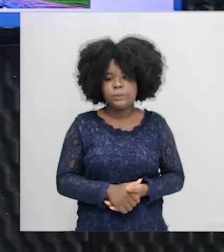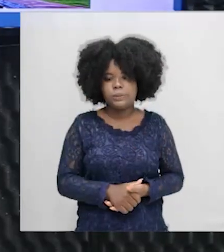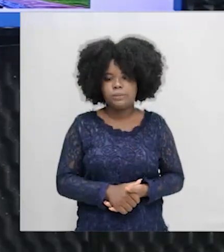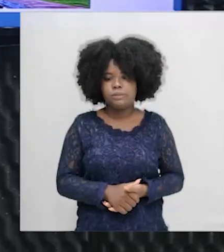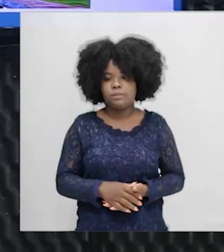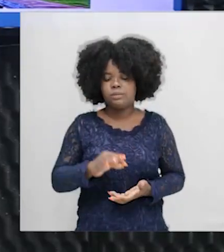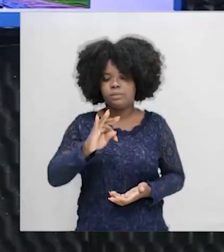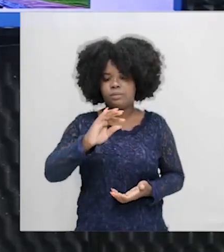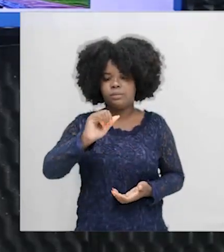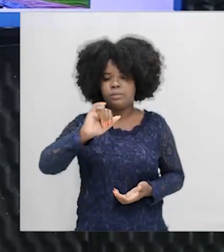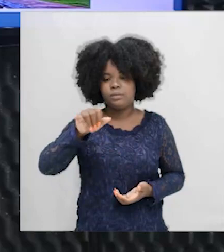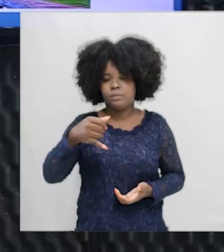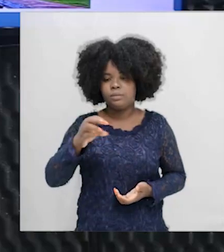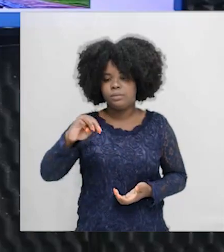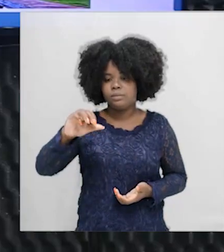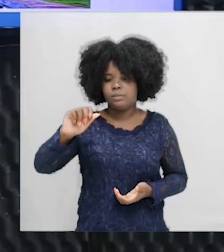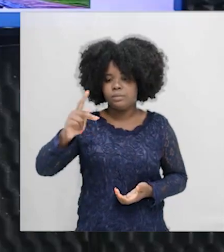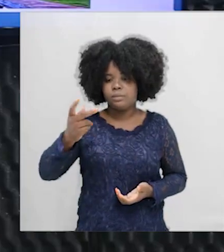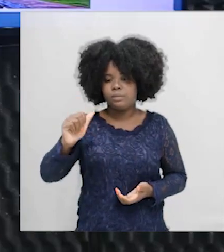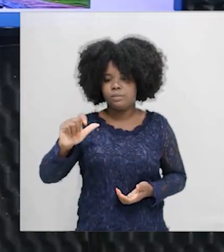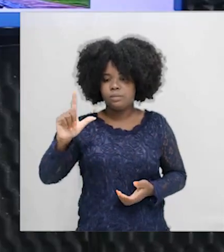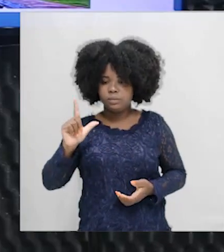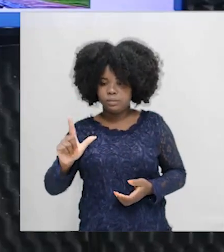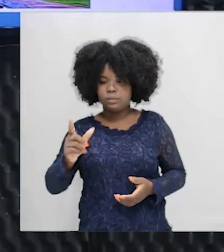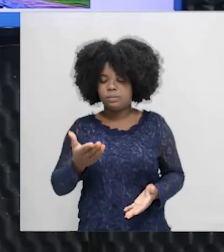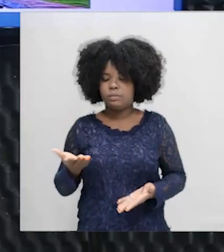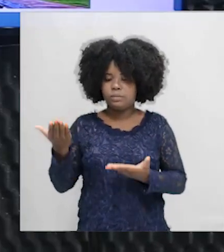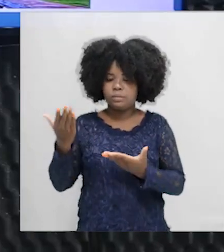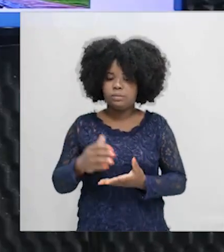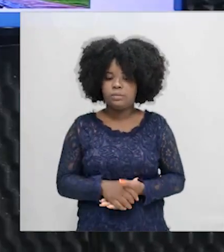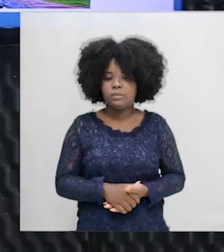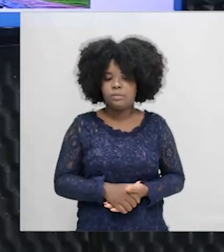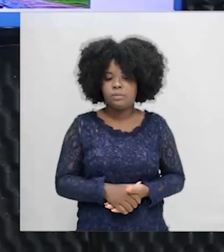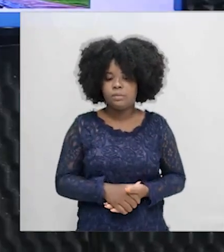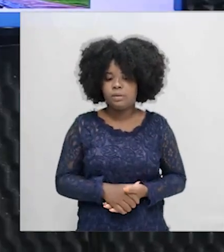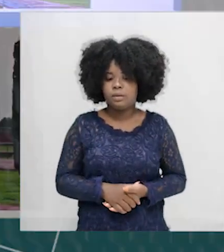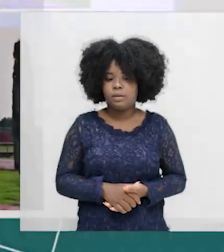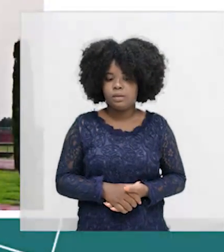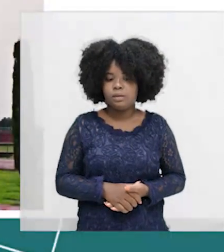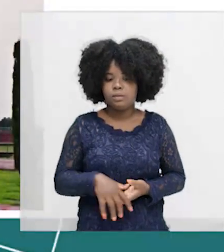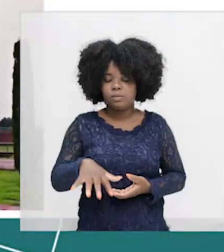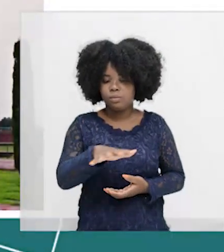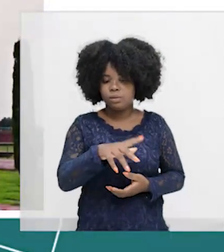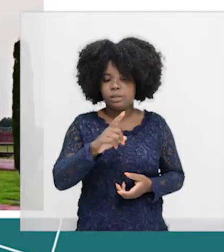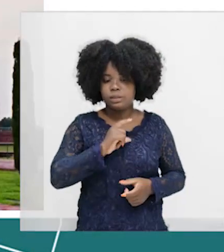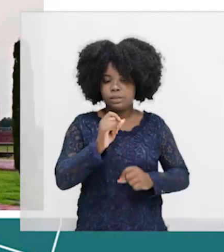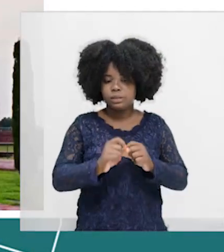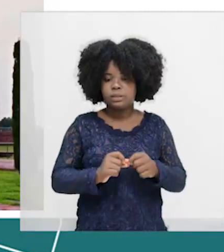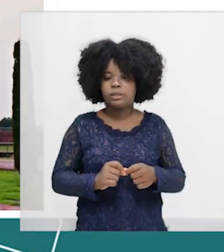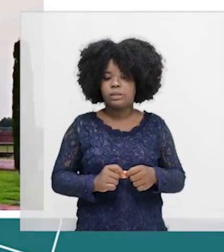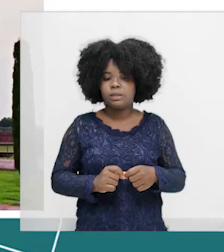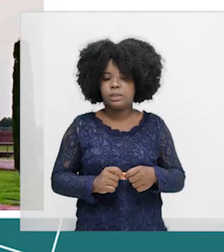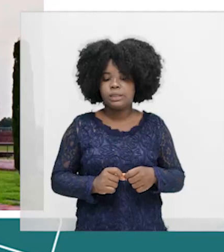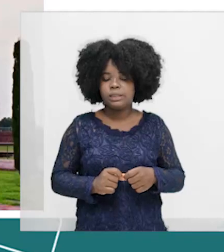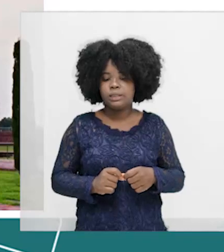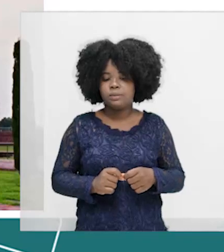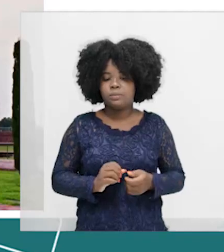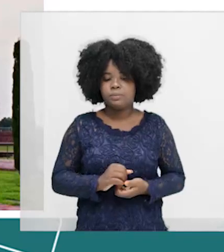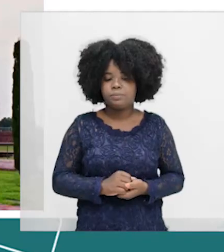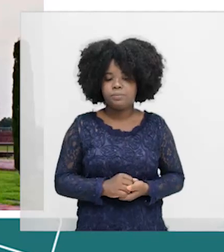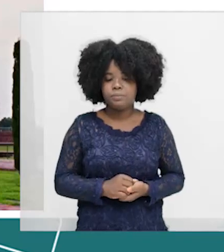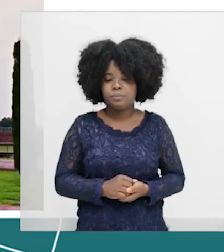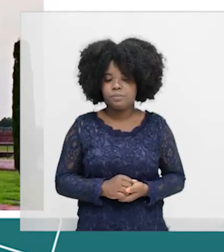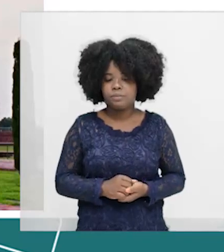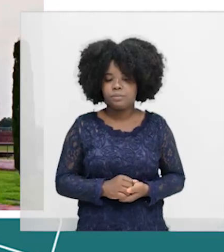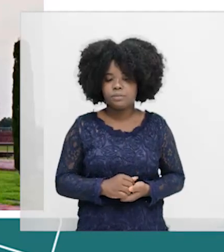porque ele precisa de um capítulo a mais. O Taj Mahal é um templo que tem, ora, parte inicialmente